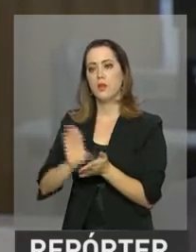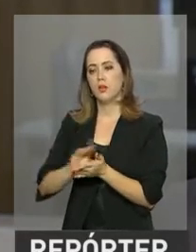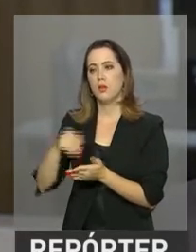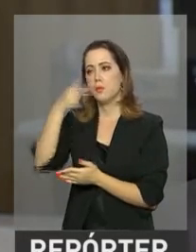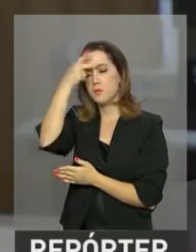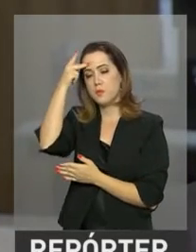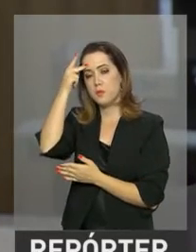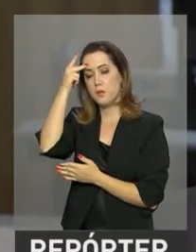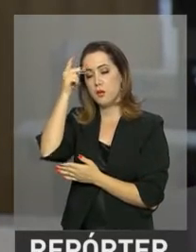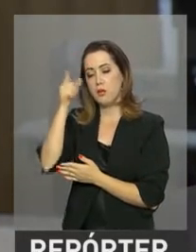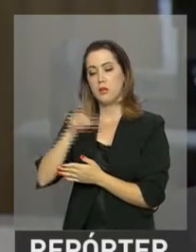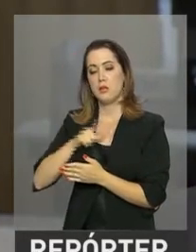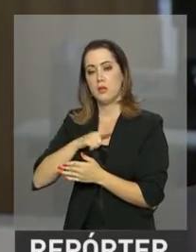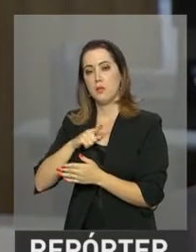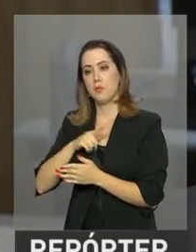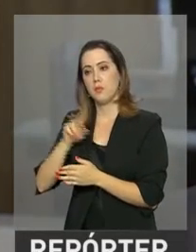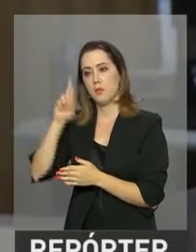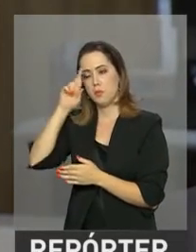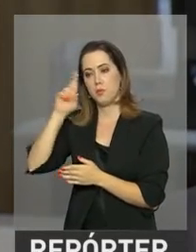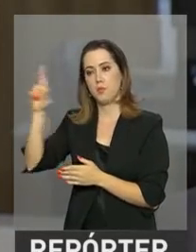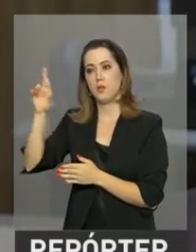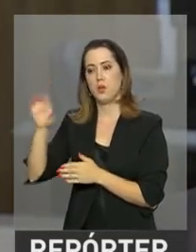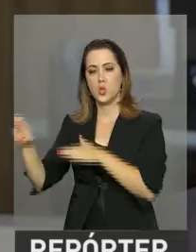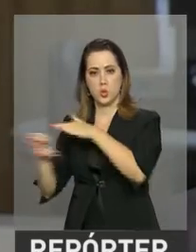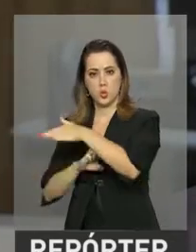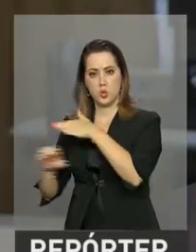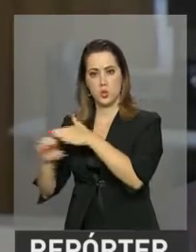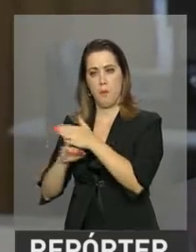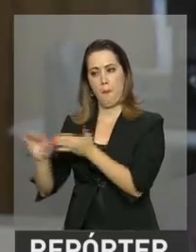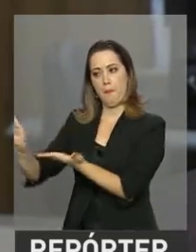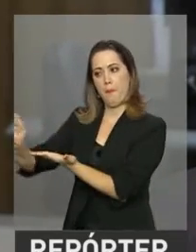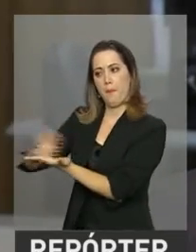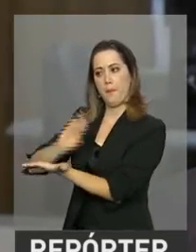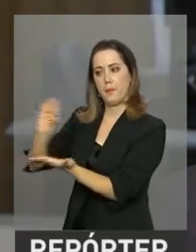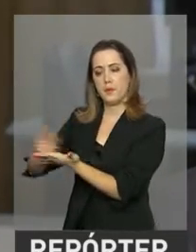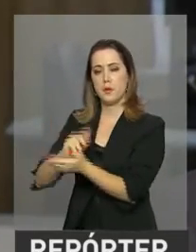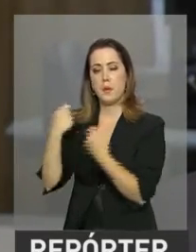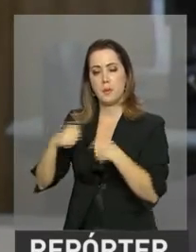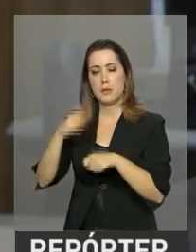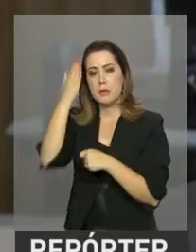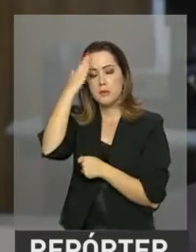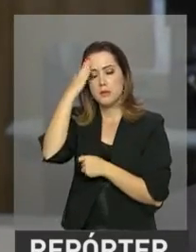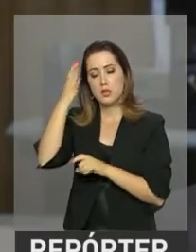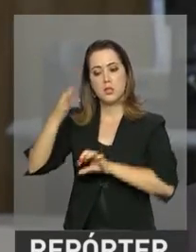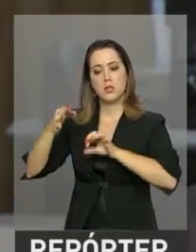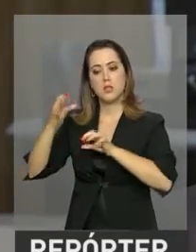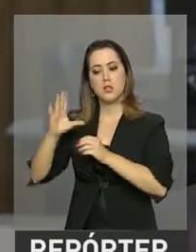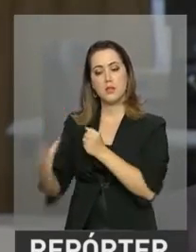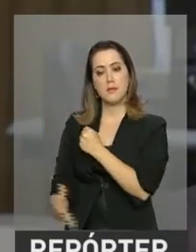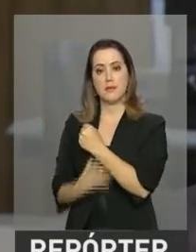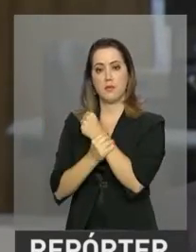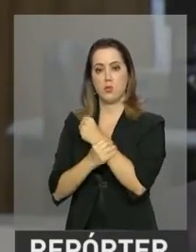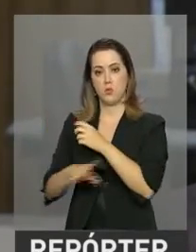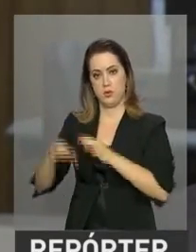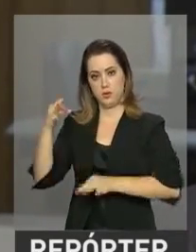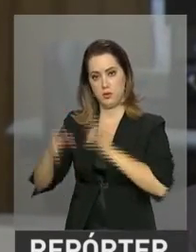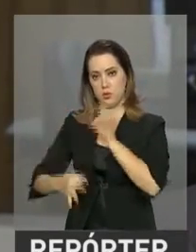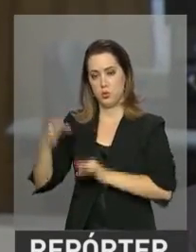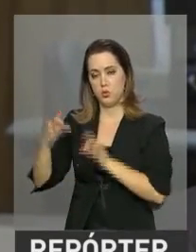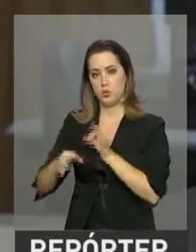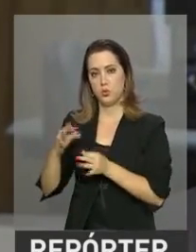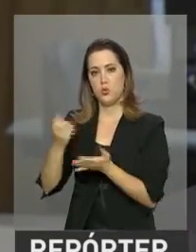investidores, principalmente o investidor que investe no capital, tem que ter a confiança de segurança jurídica nos seus contratos. E o governo trabalha